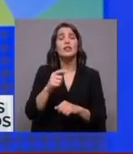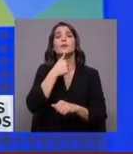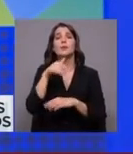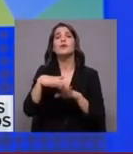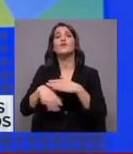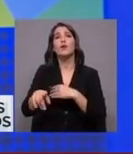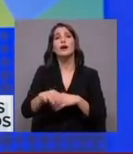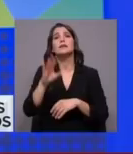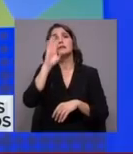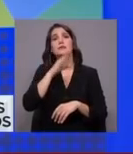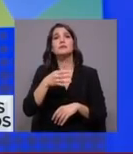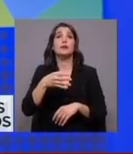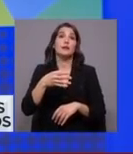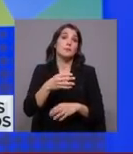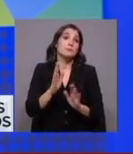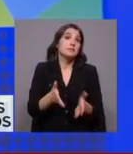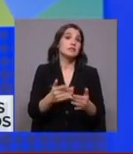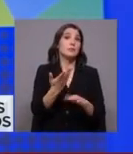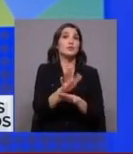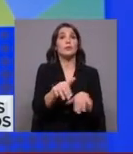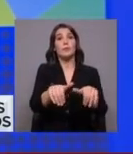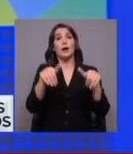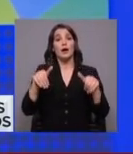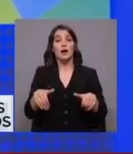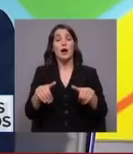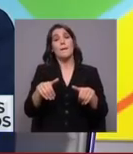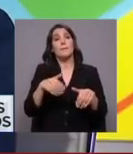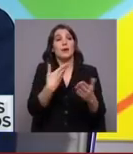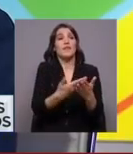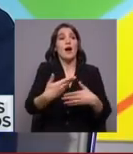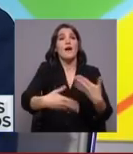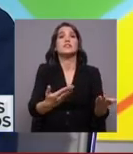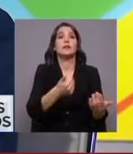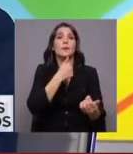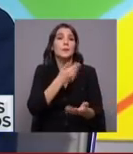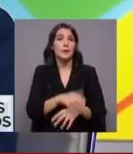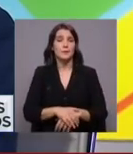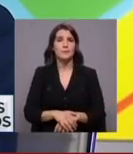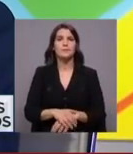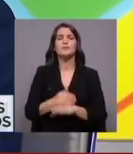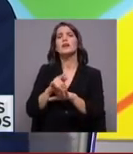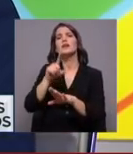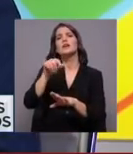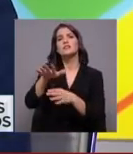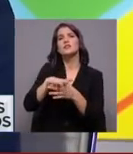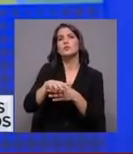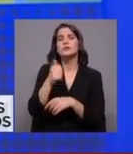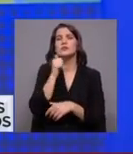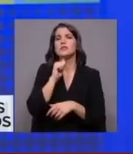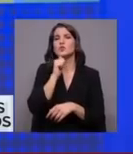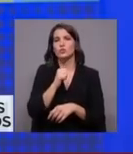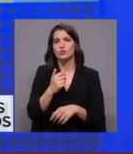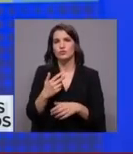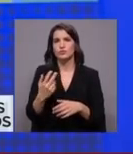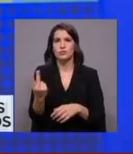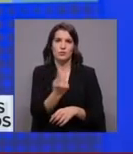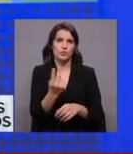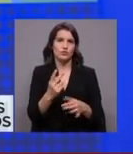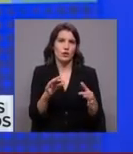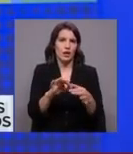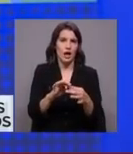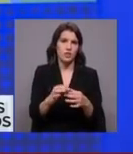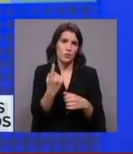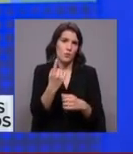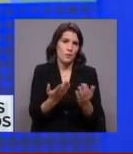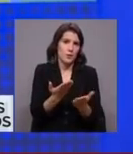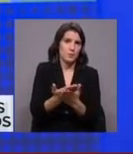precisando da atenção do PS por exemplo realizar os ativação que está nos Açores em que ambos e de alguma maneira ligados